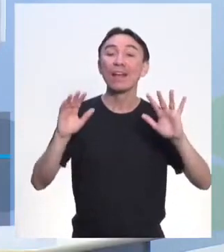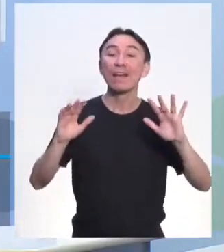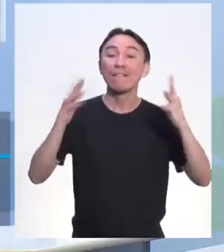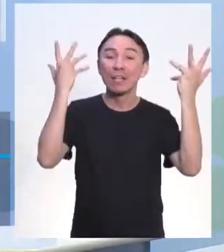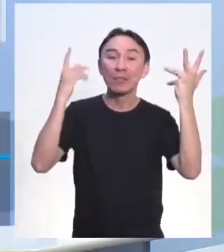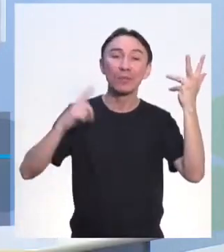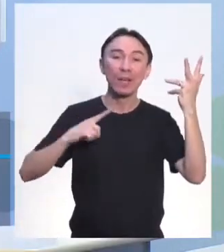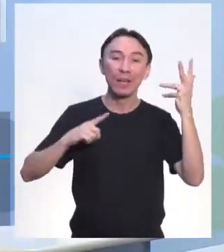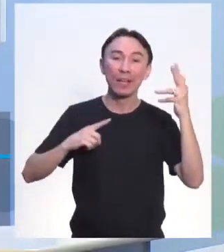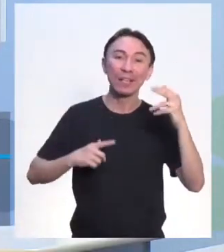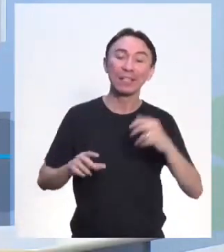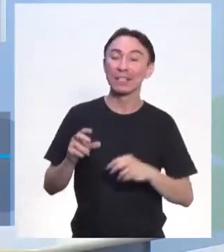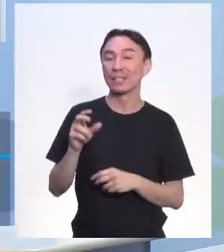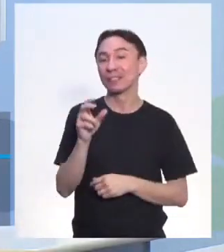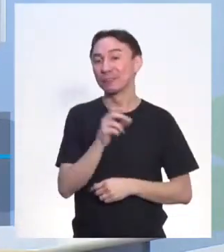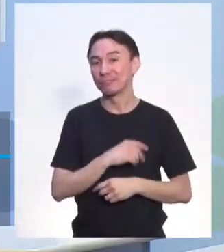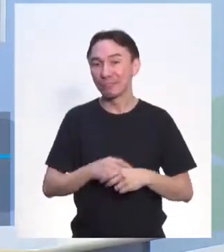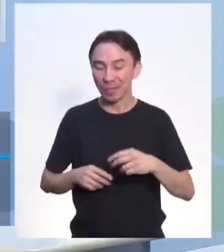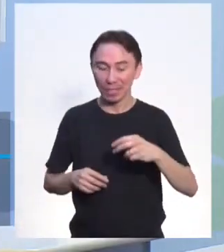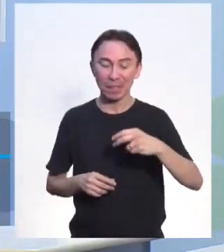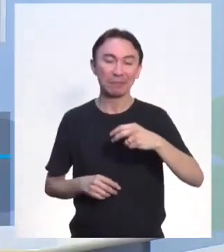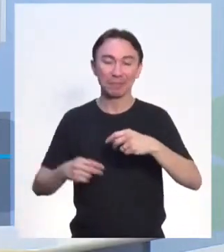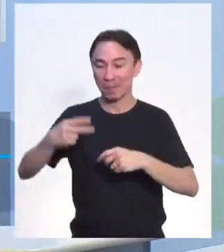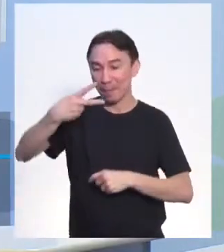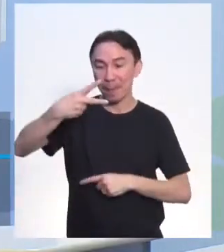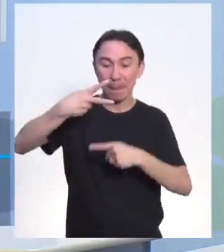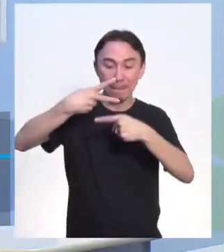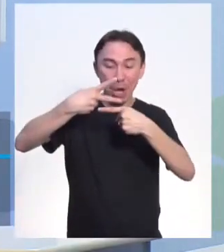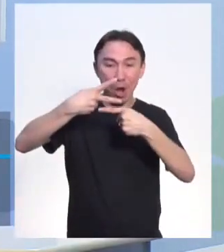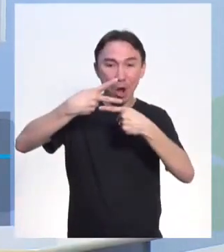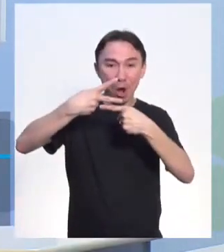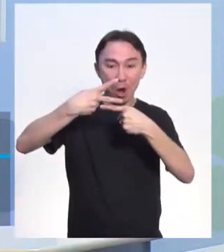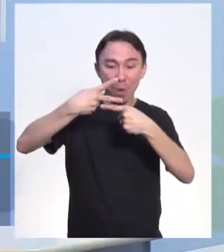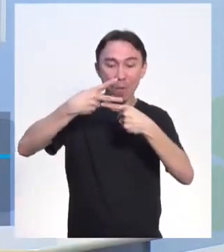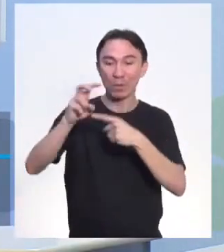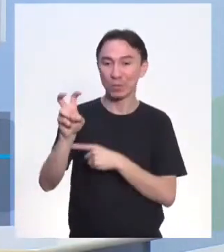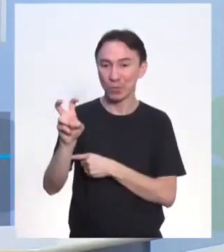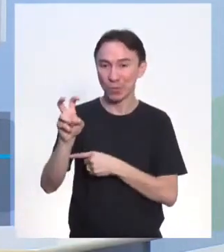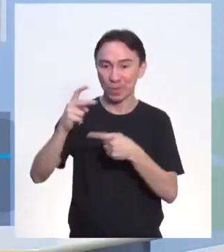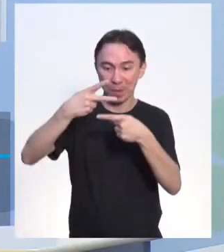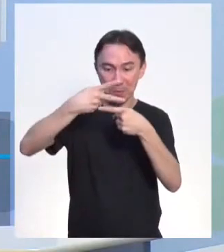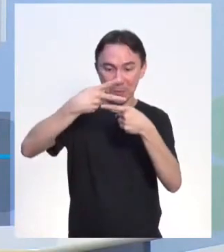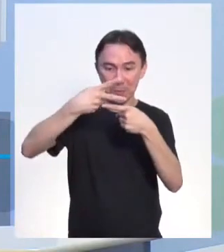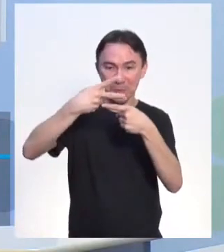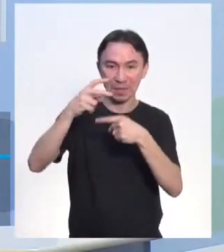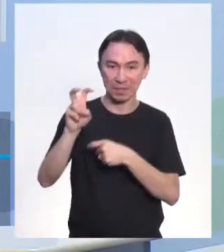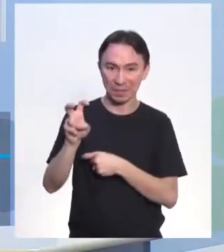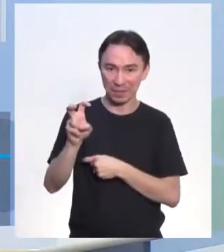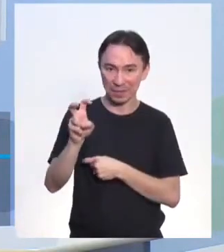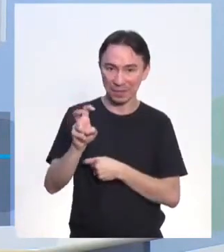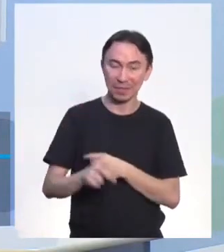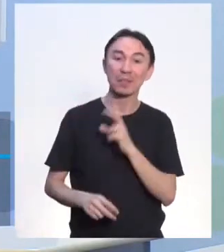usar símbolo matemático, tá bom? Vocês estão na terceira série, dá para usar, né? Então, maior ou igual a 5, as respostas são